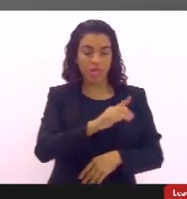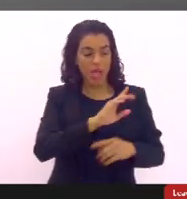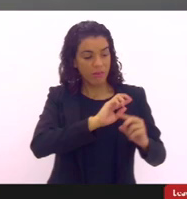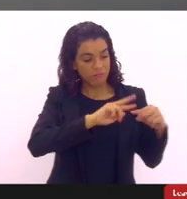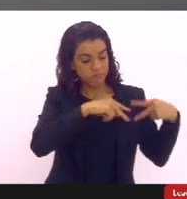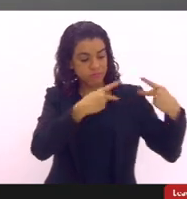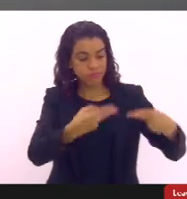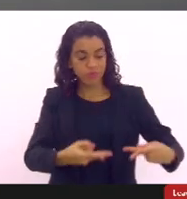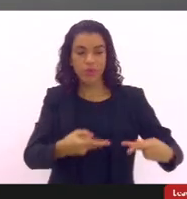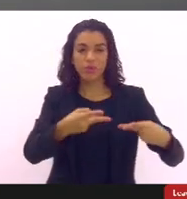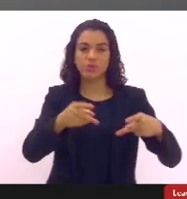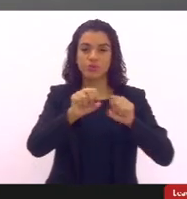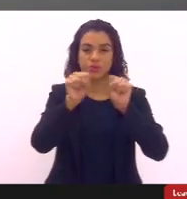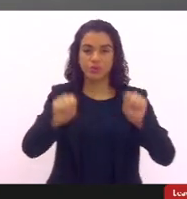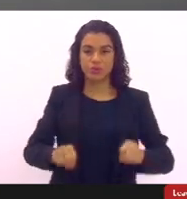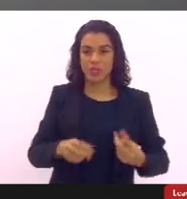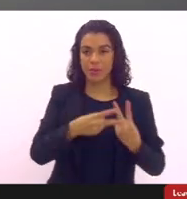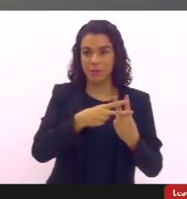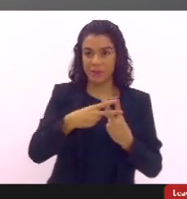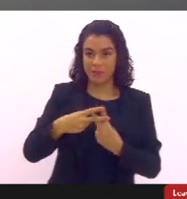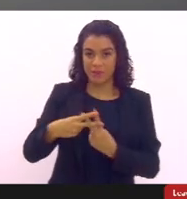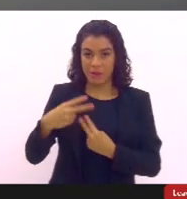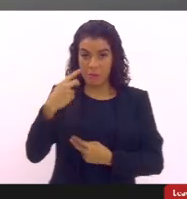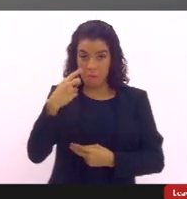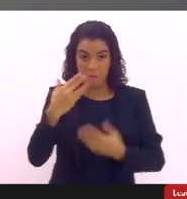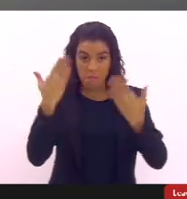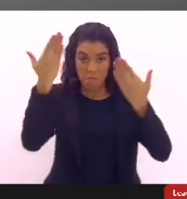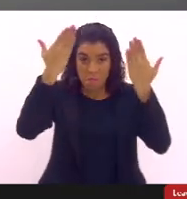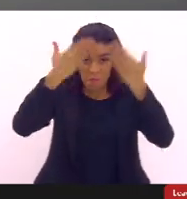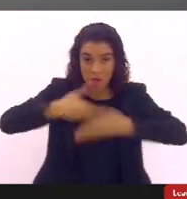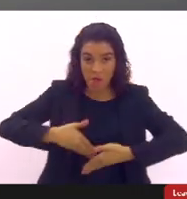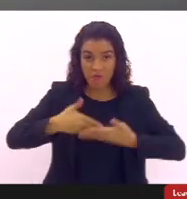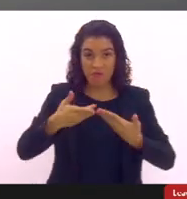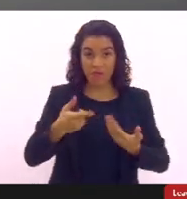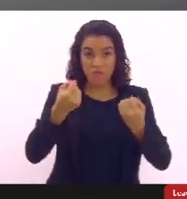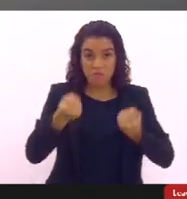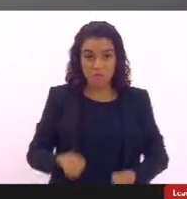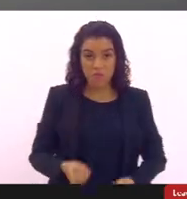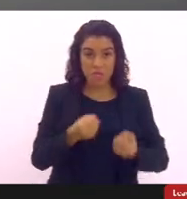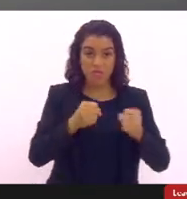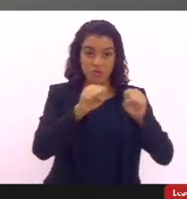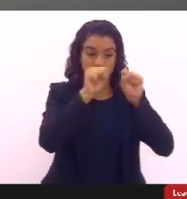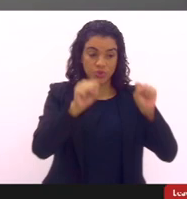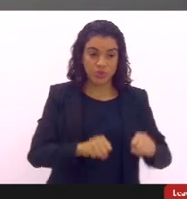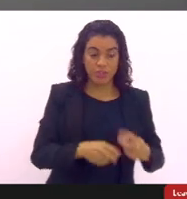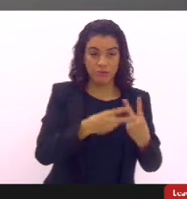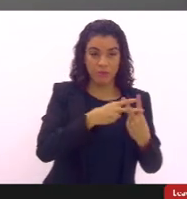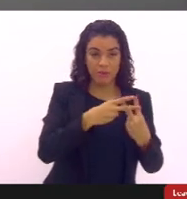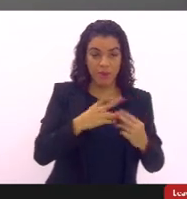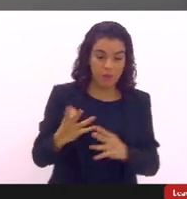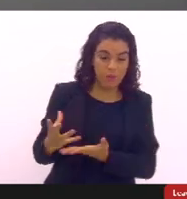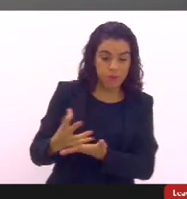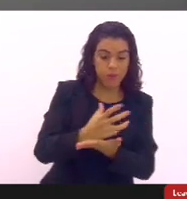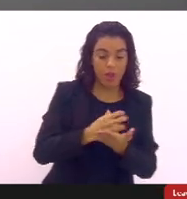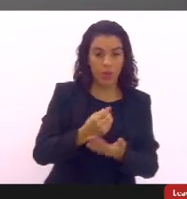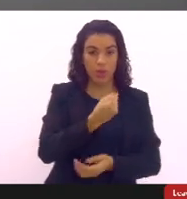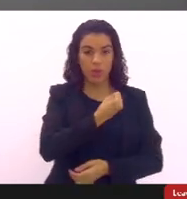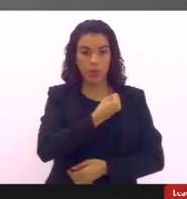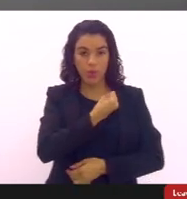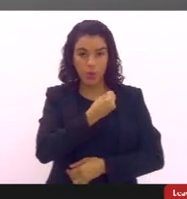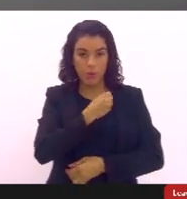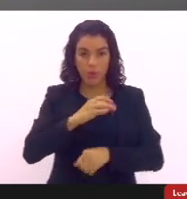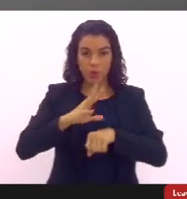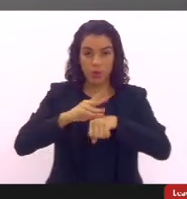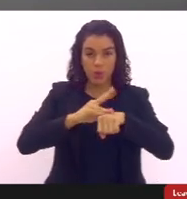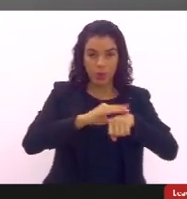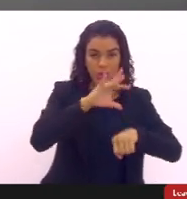sistema penitenciário, mostrando o peso que o sistema penitenciário tem em termos de número de casos e em termos